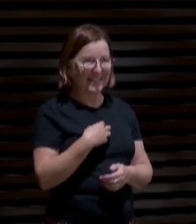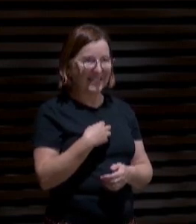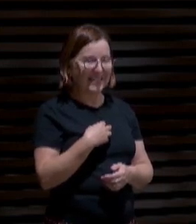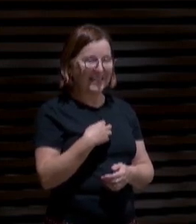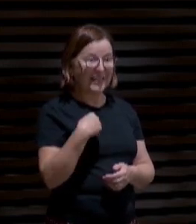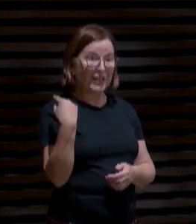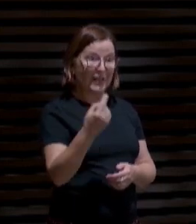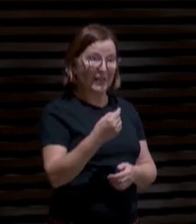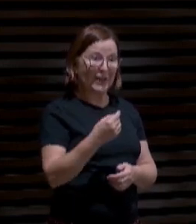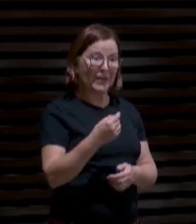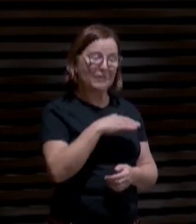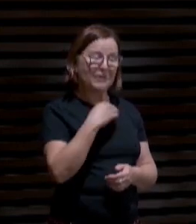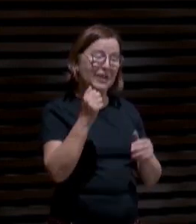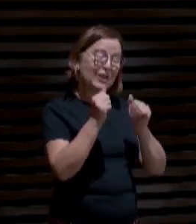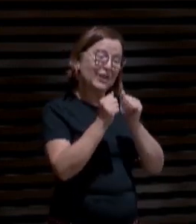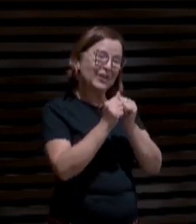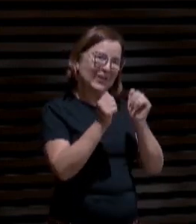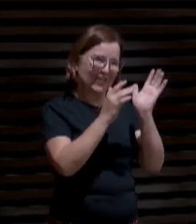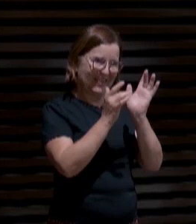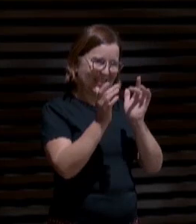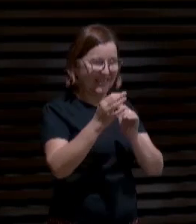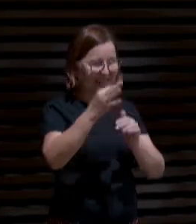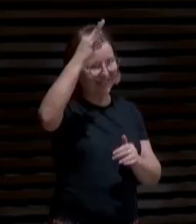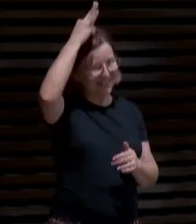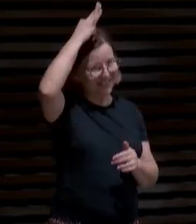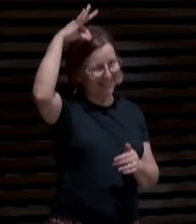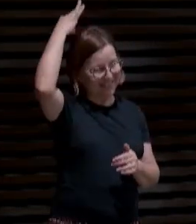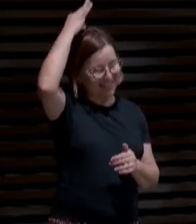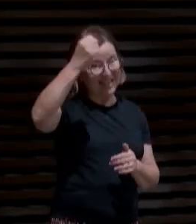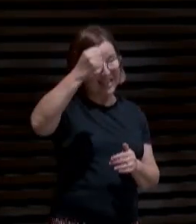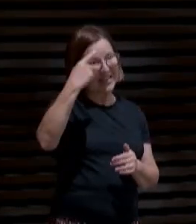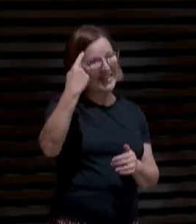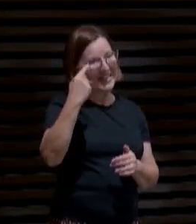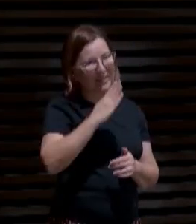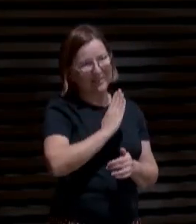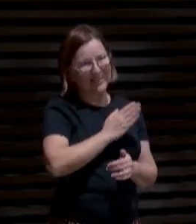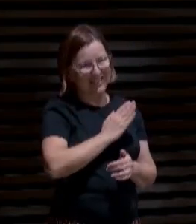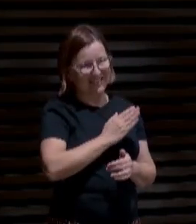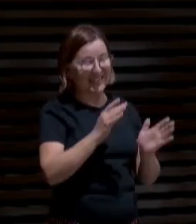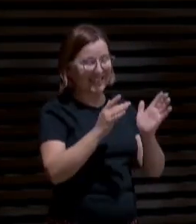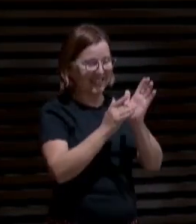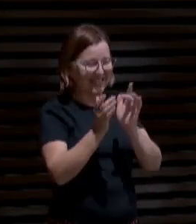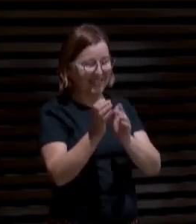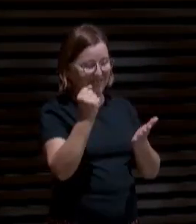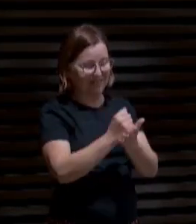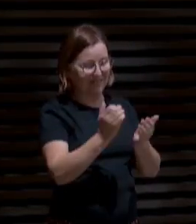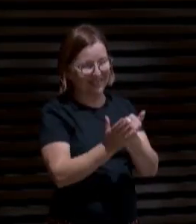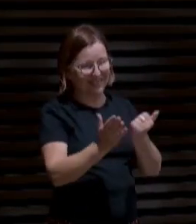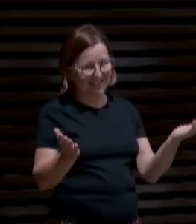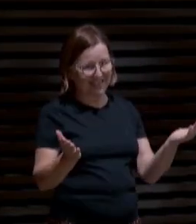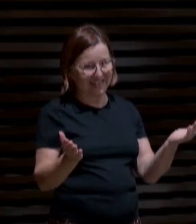com ele. E que o Espírito Santo revele ao seu coração que Jesus foi crucificado para